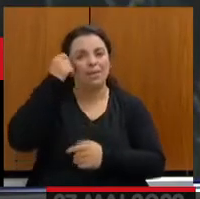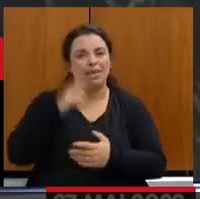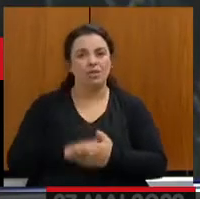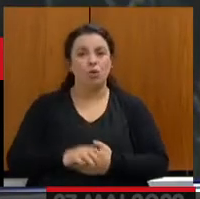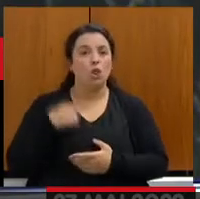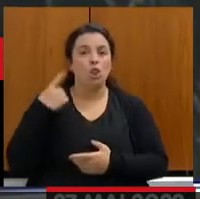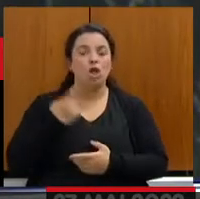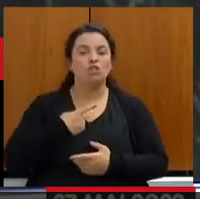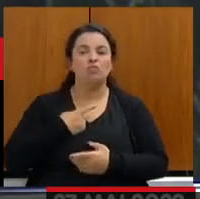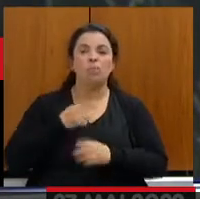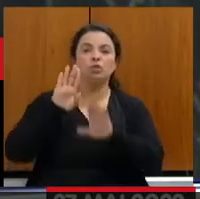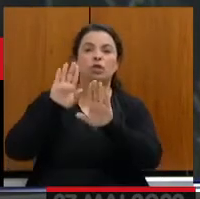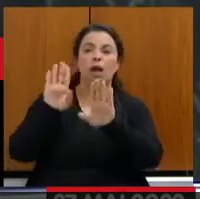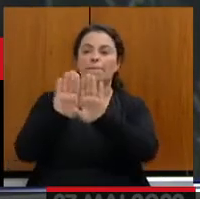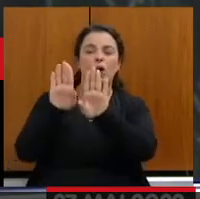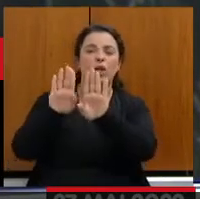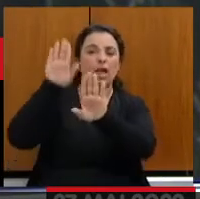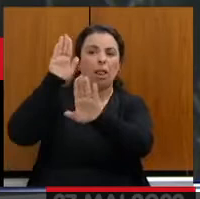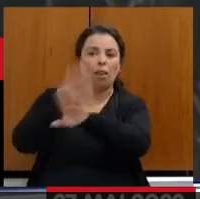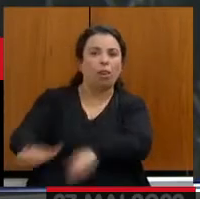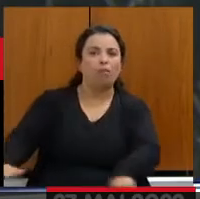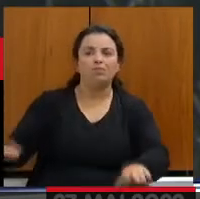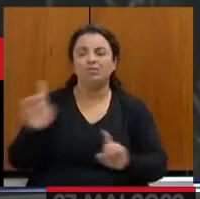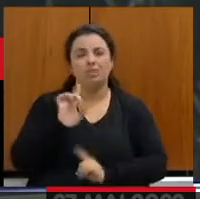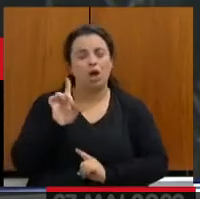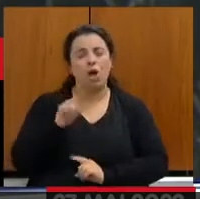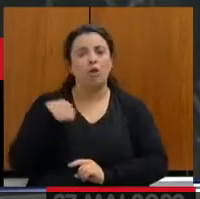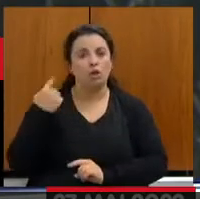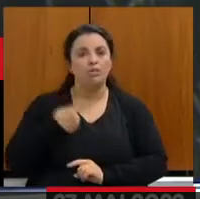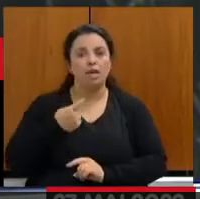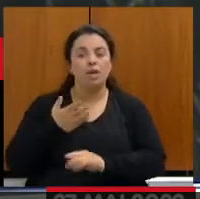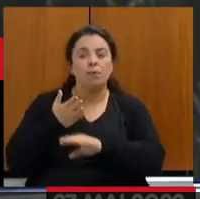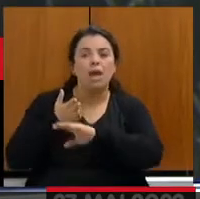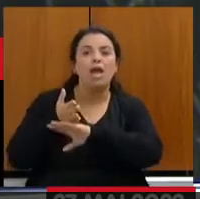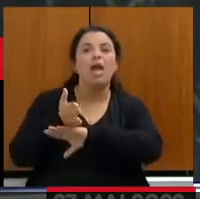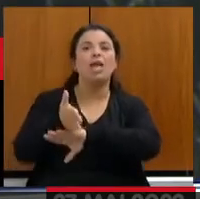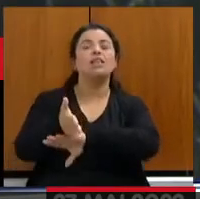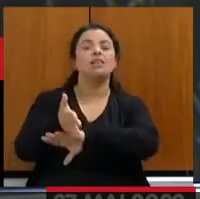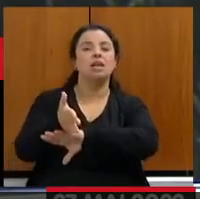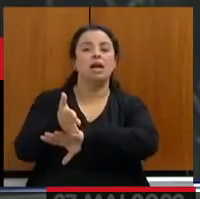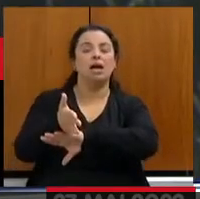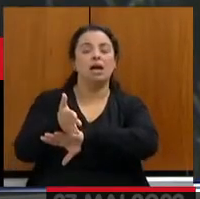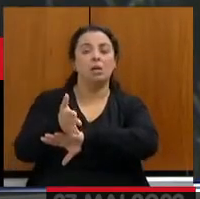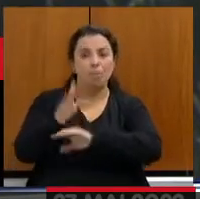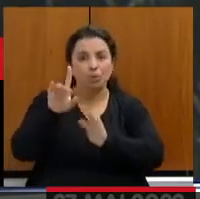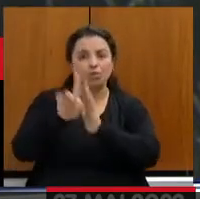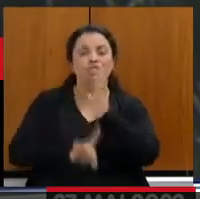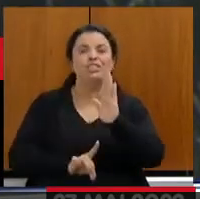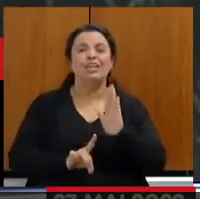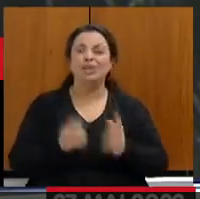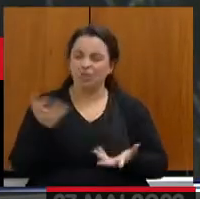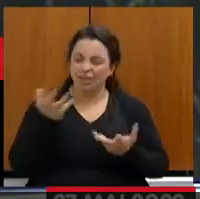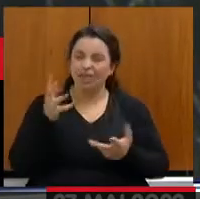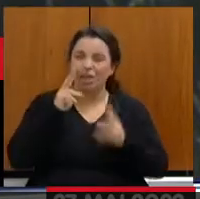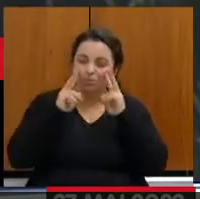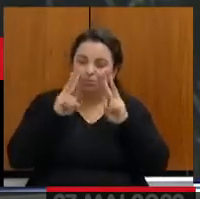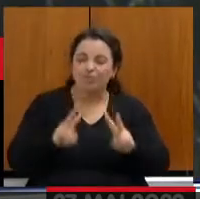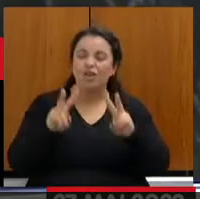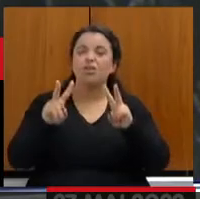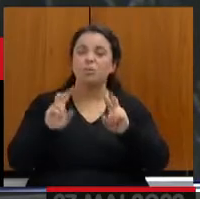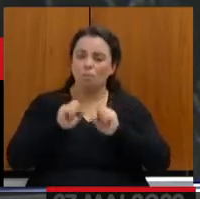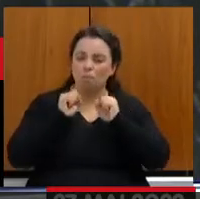nós queremos a chave querendo eleger os nós queremos nos ver no poder e aí eu acho que esse Quilombo